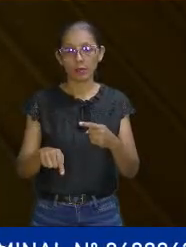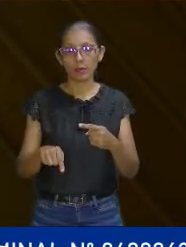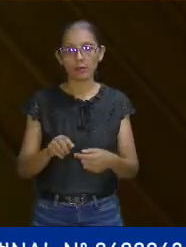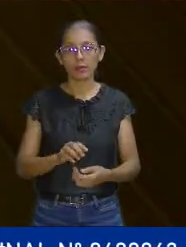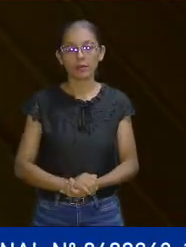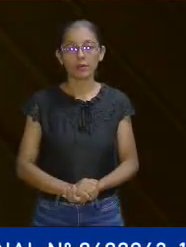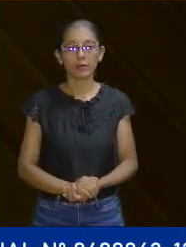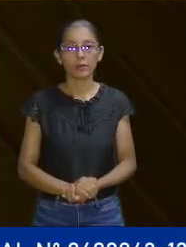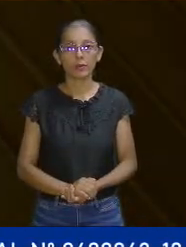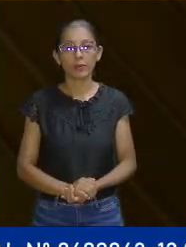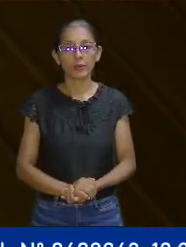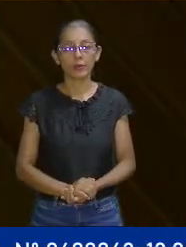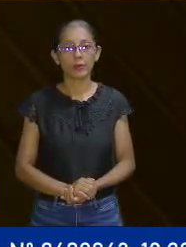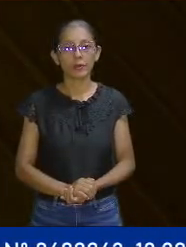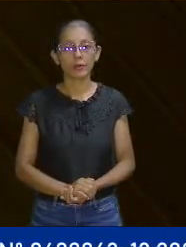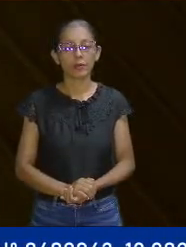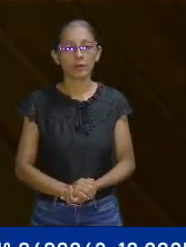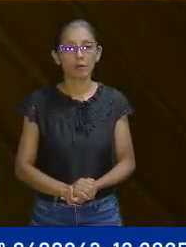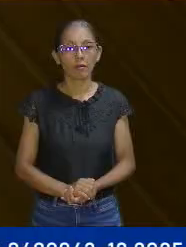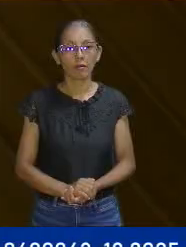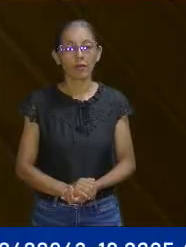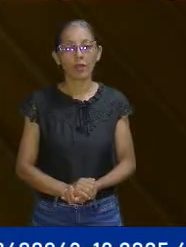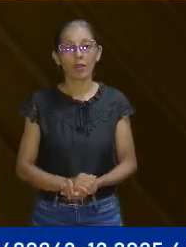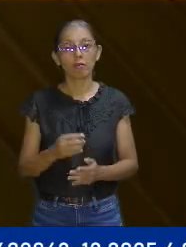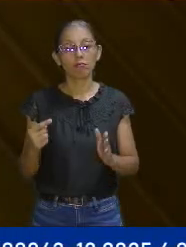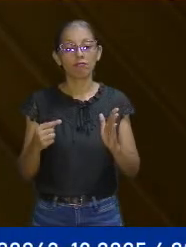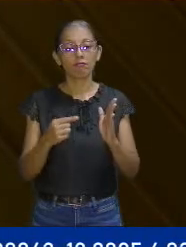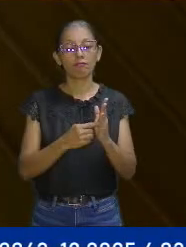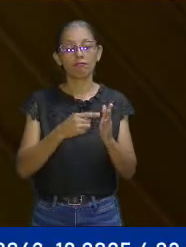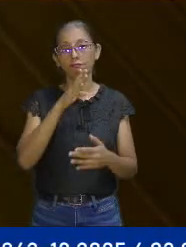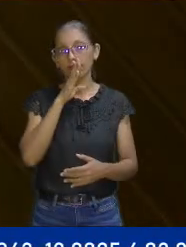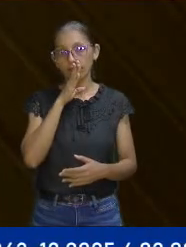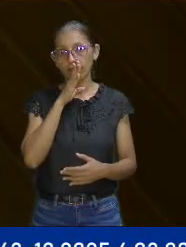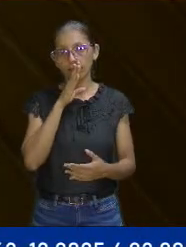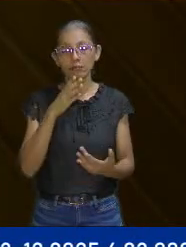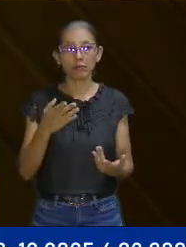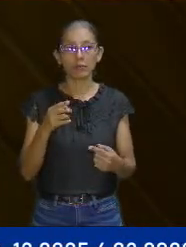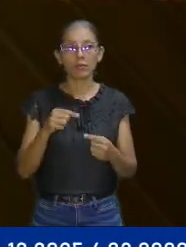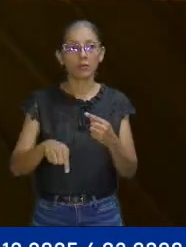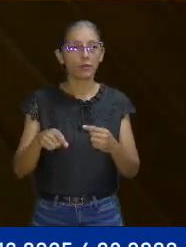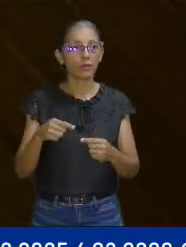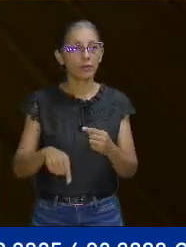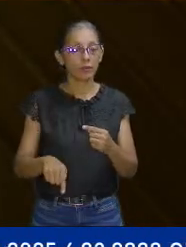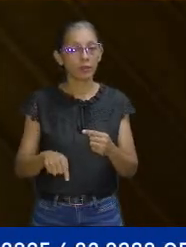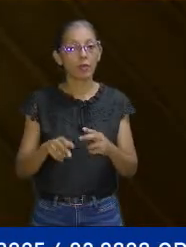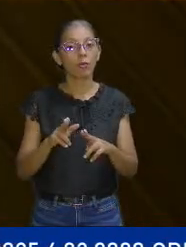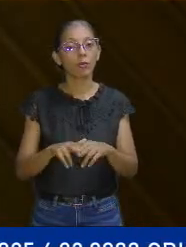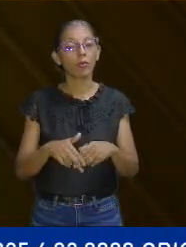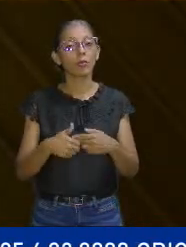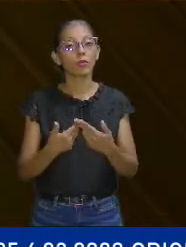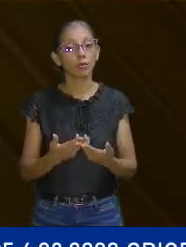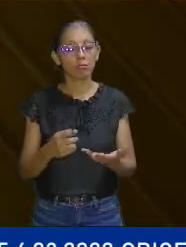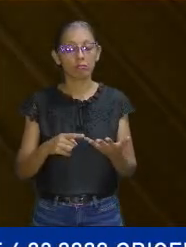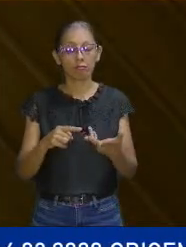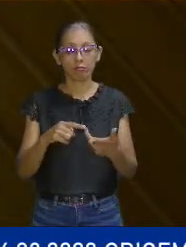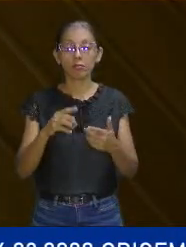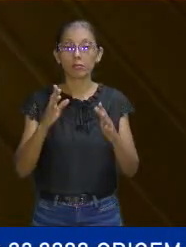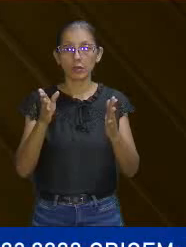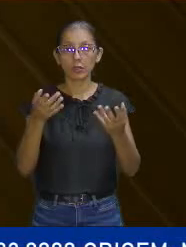apuração preliminar de denúncia anônima. Então, com base nesses